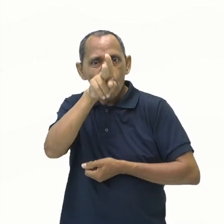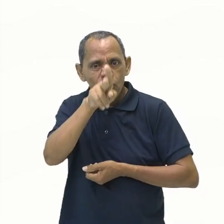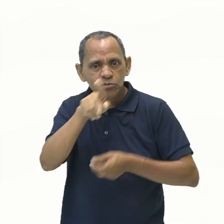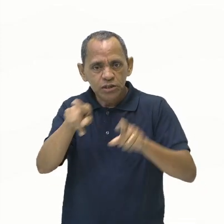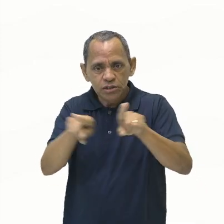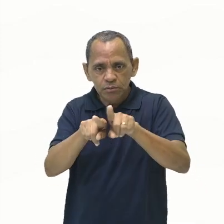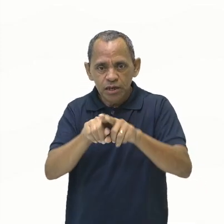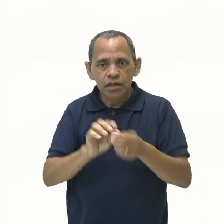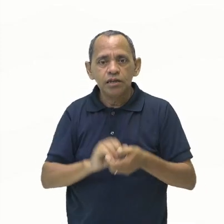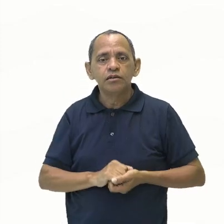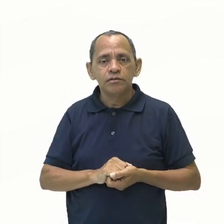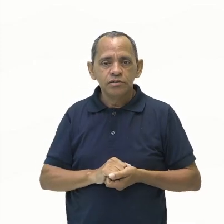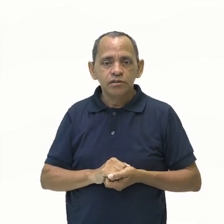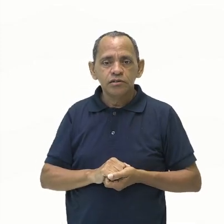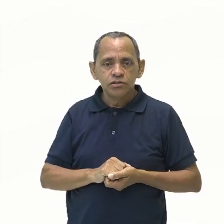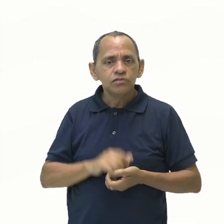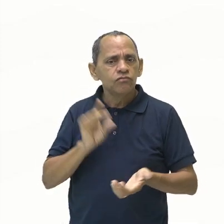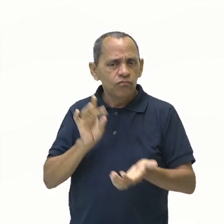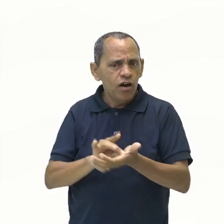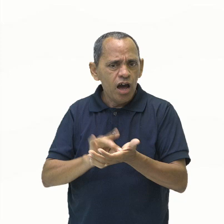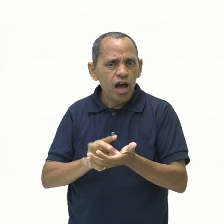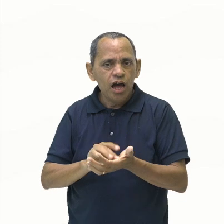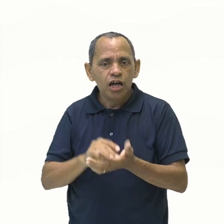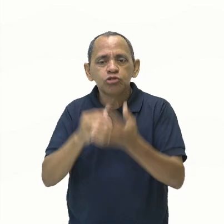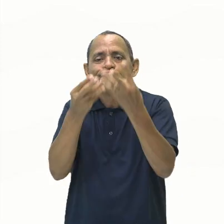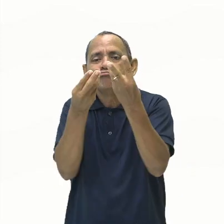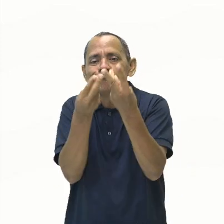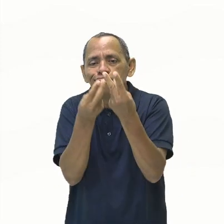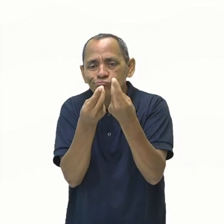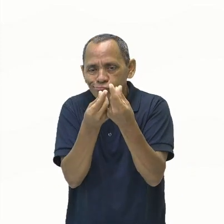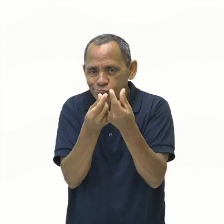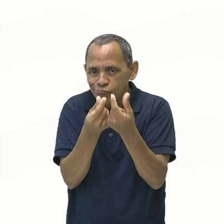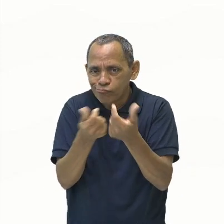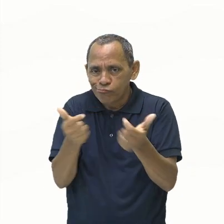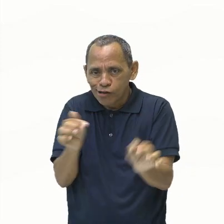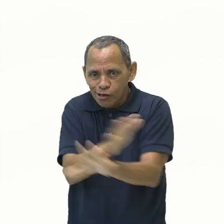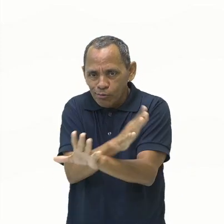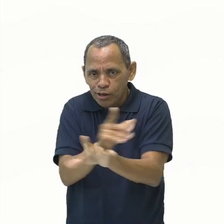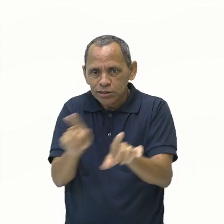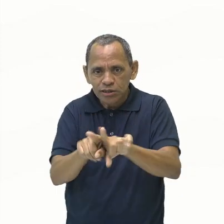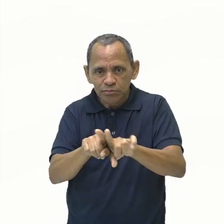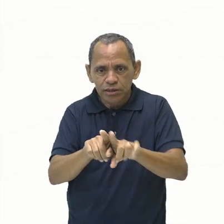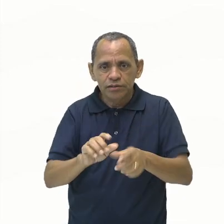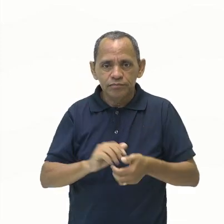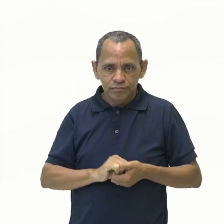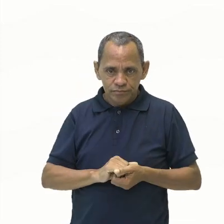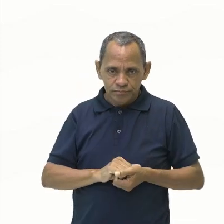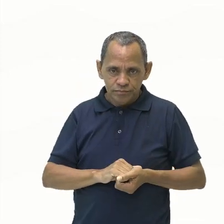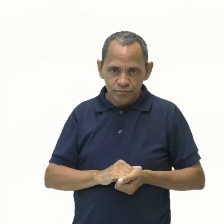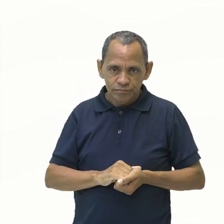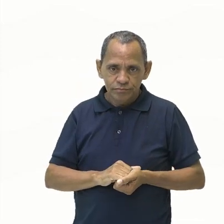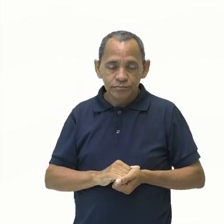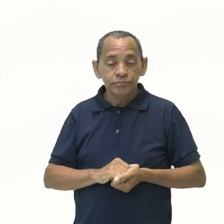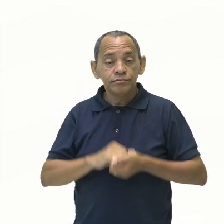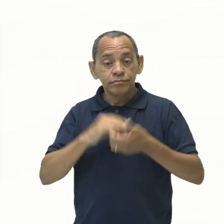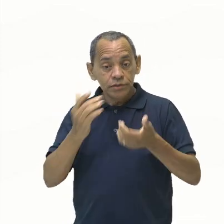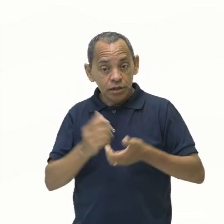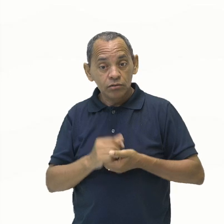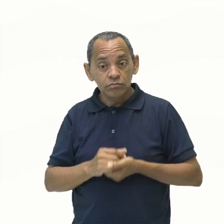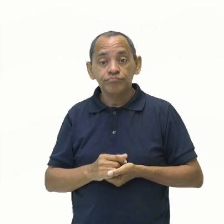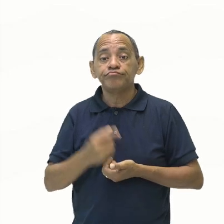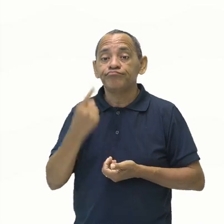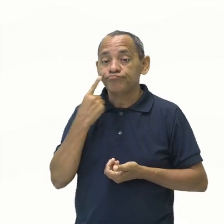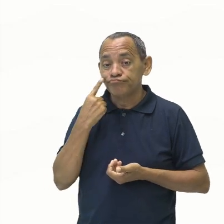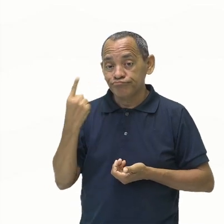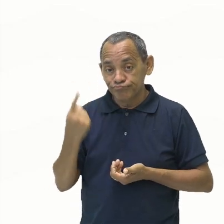a tendência é que eles venham a se esgotar, ou seja, que ele venha a acabar. Então, nesse caso, quando